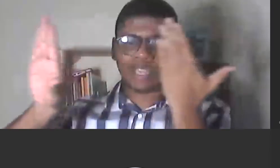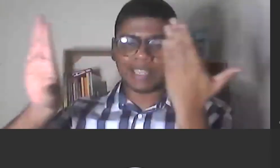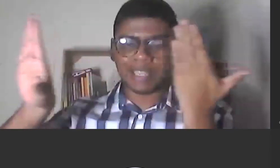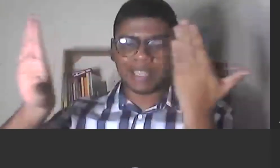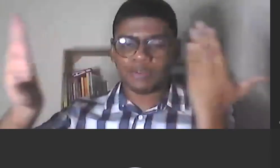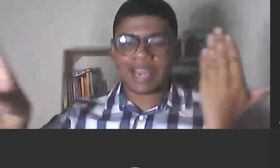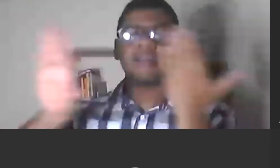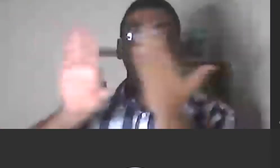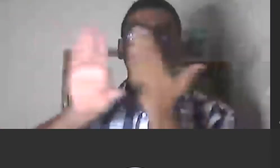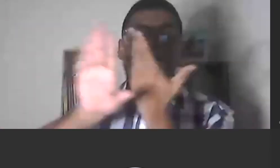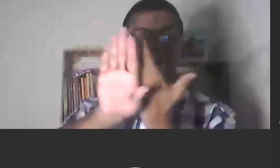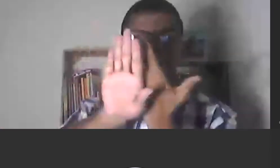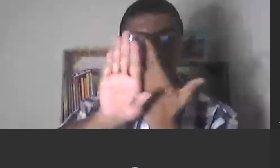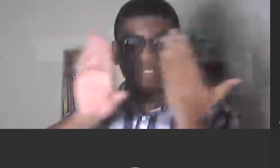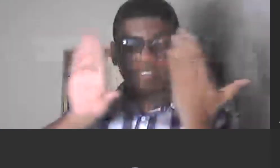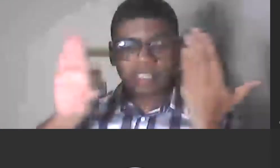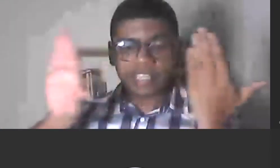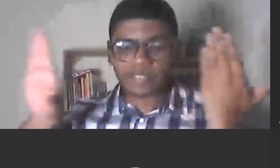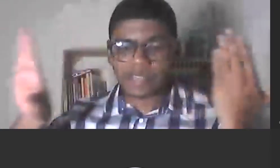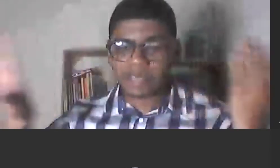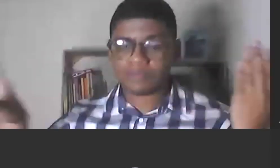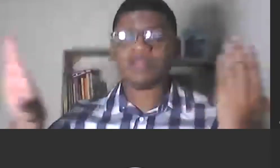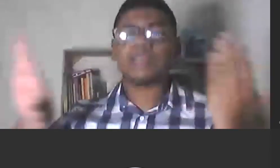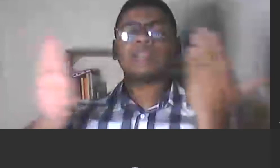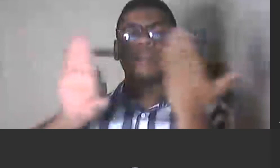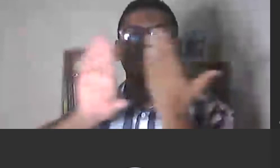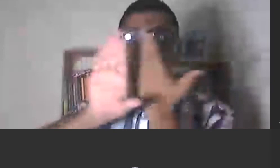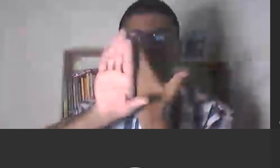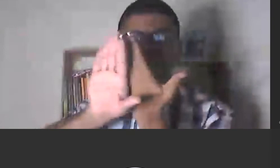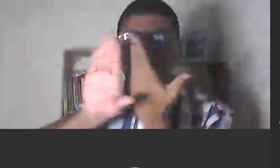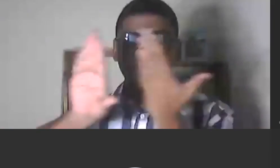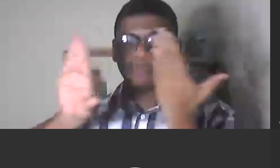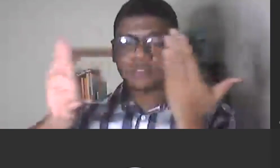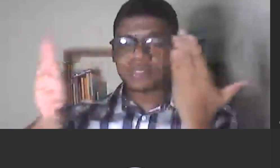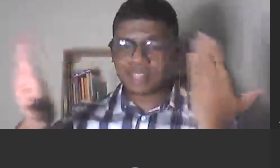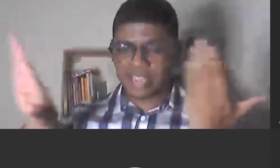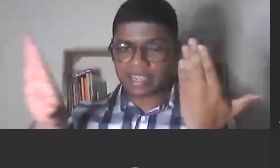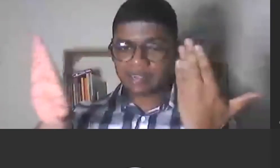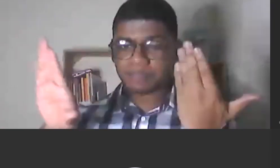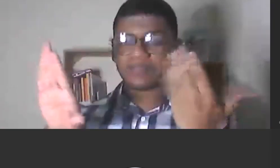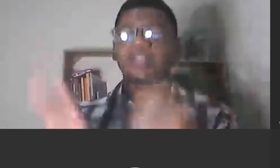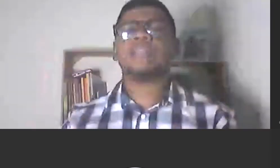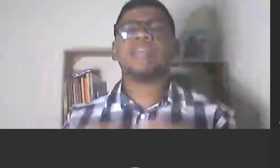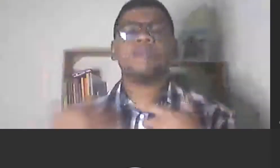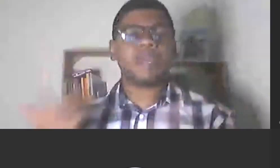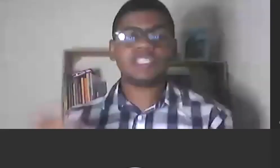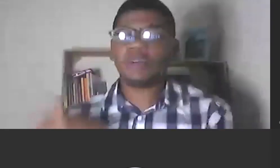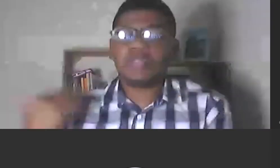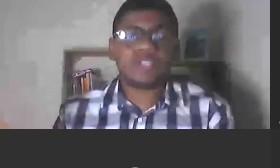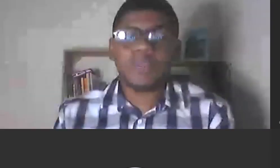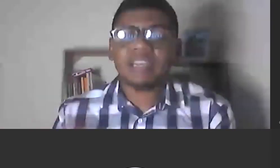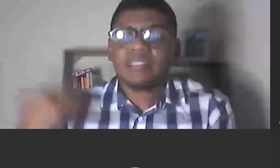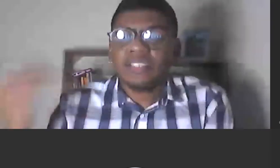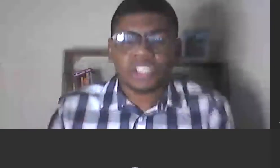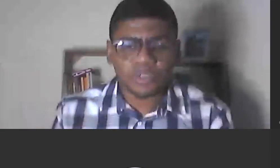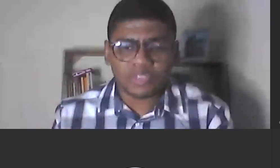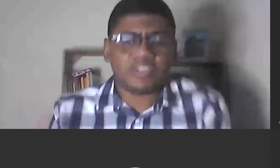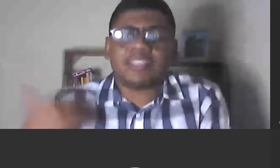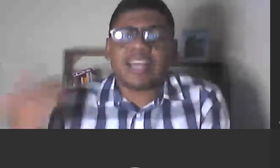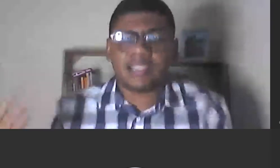estão saindo daquele lugar, ambos estão se afastando desse relacionamento, então as duas mãos seguem. De repente, a outra pessoa